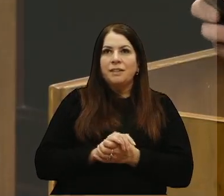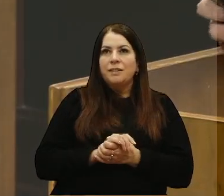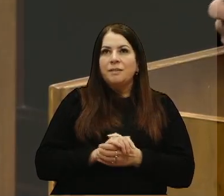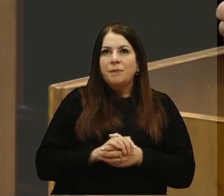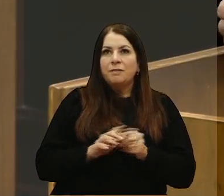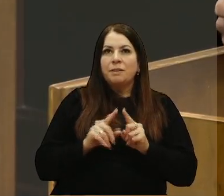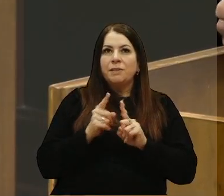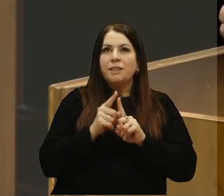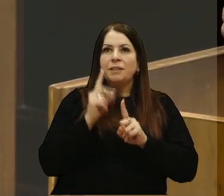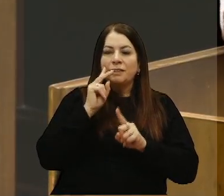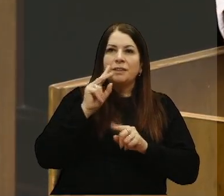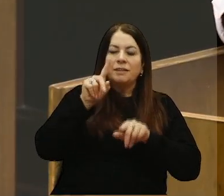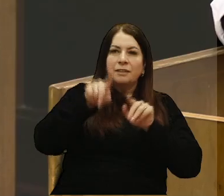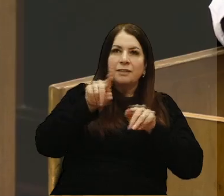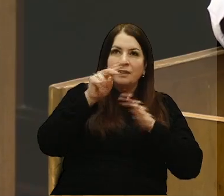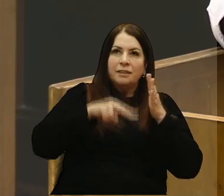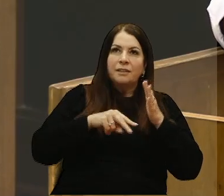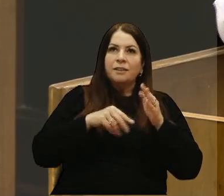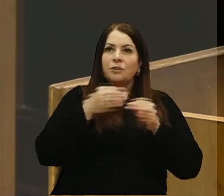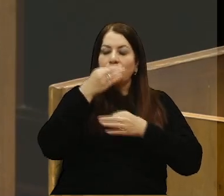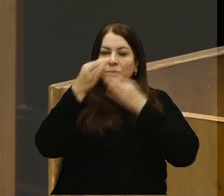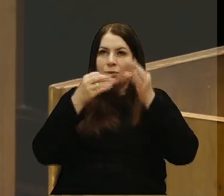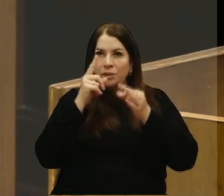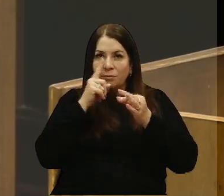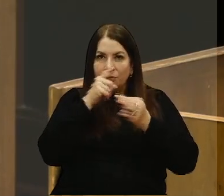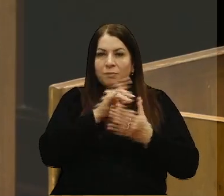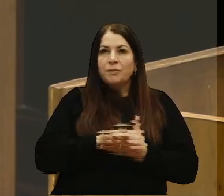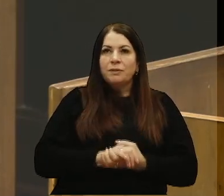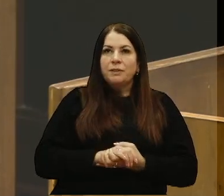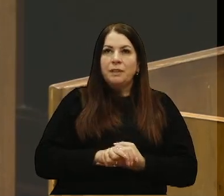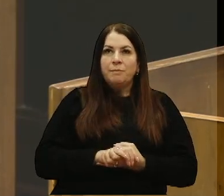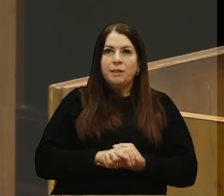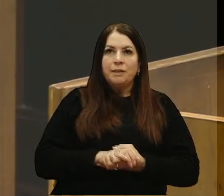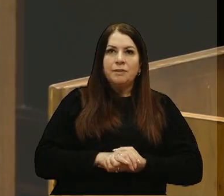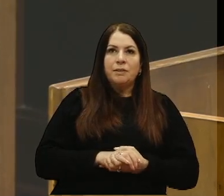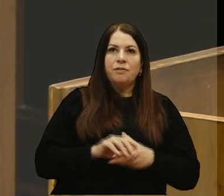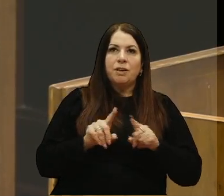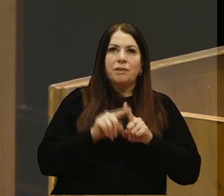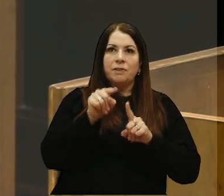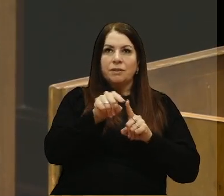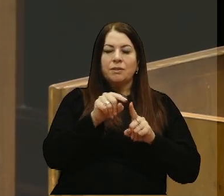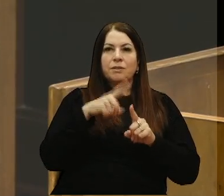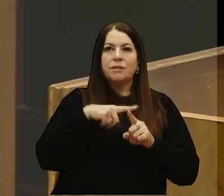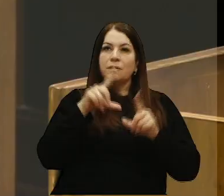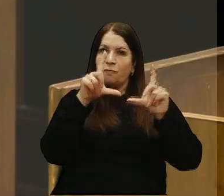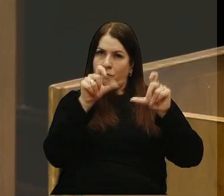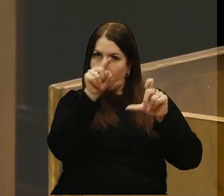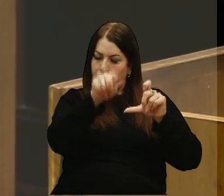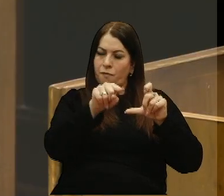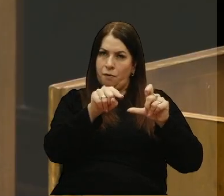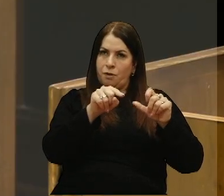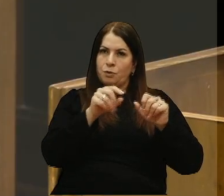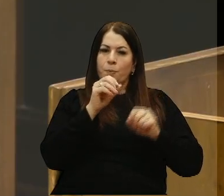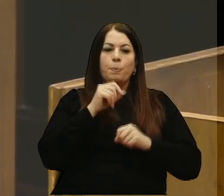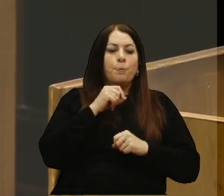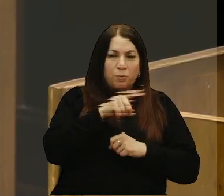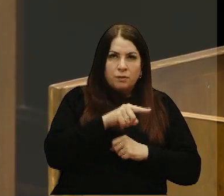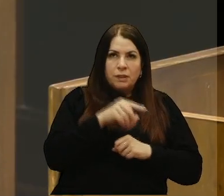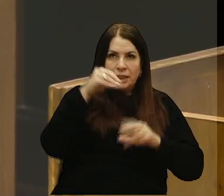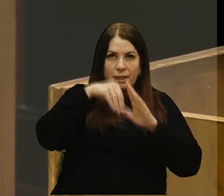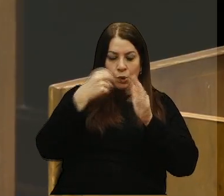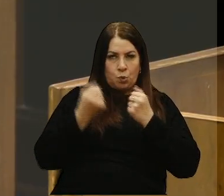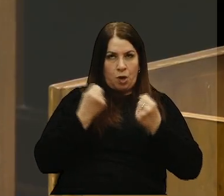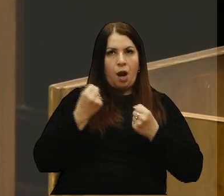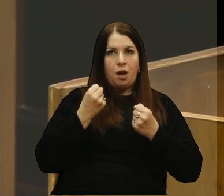E aí comecei a ler os comentários aqui, presidente Lucas. Essa pessoa da foto já cuspiu em mim, dentro do carro,